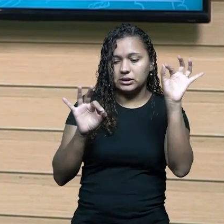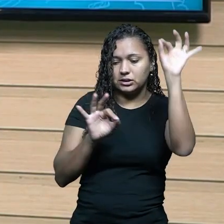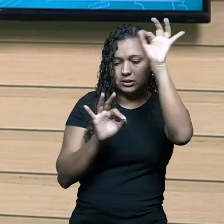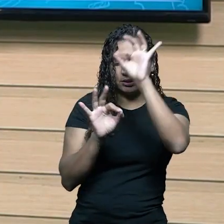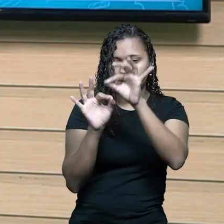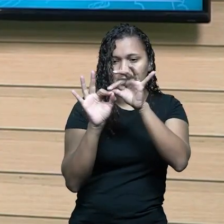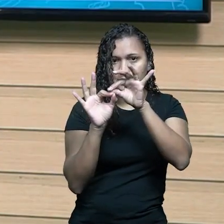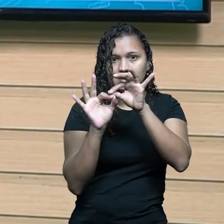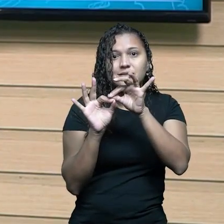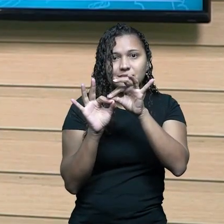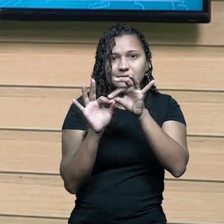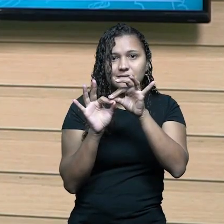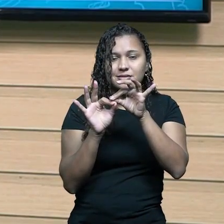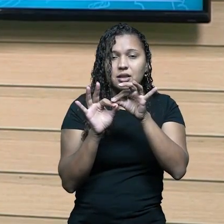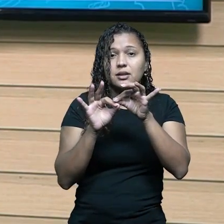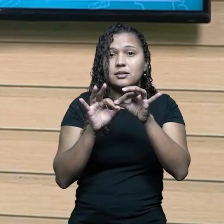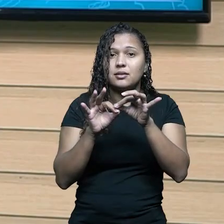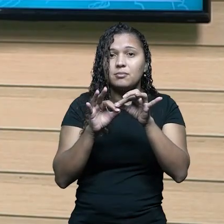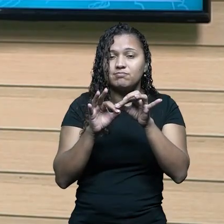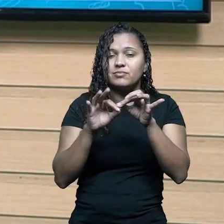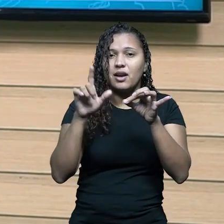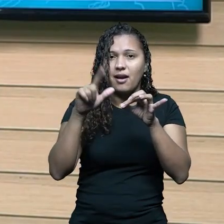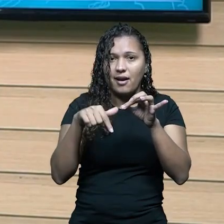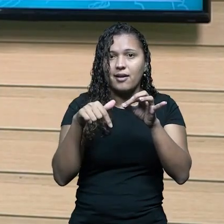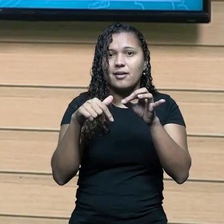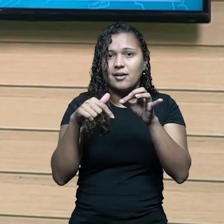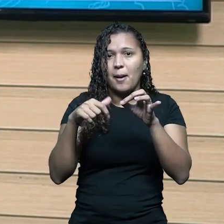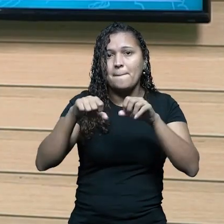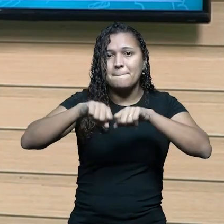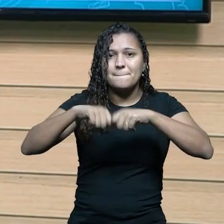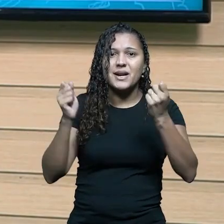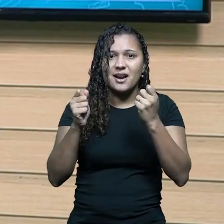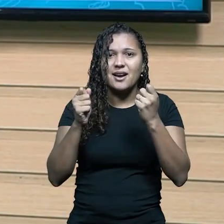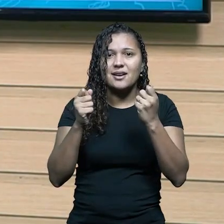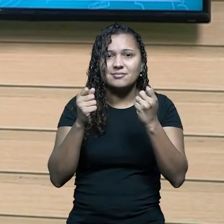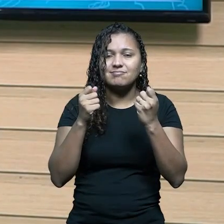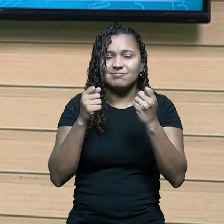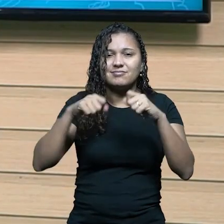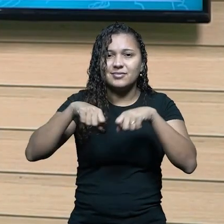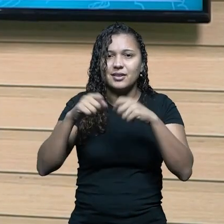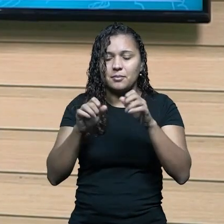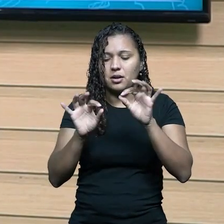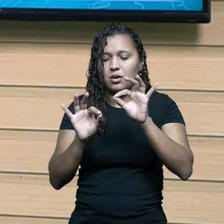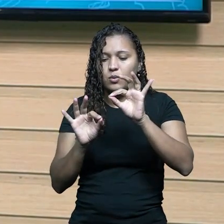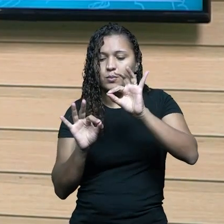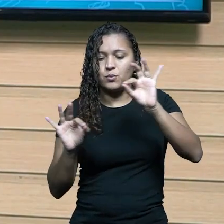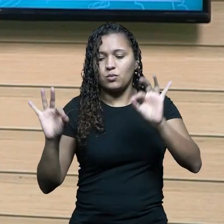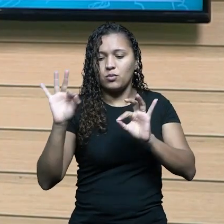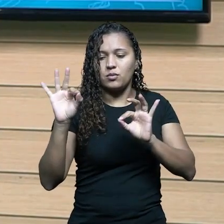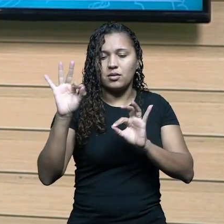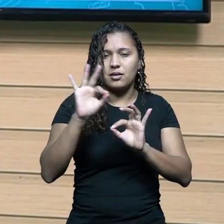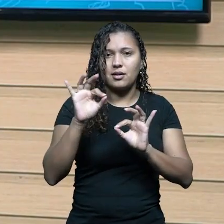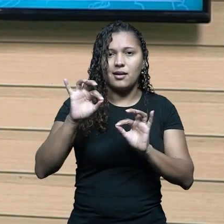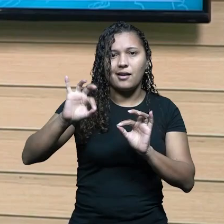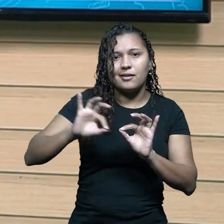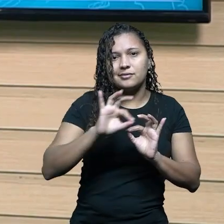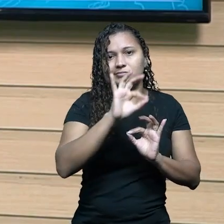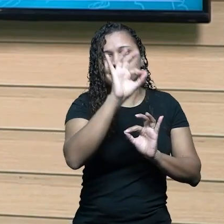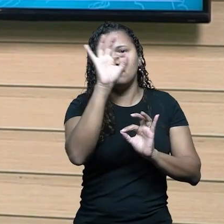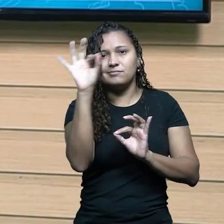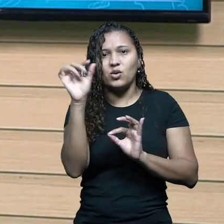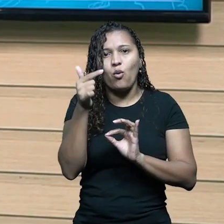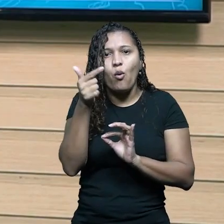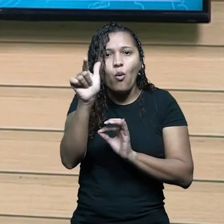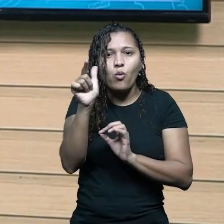da linha que você já fez. Então você vai quebrar aquela linha, vai marcar ela, aquele ponto onde você vai fazer, para dali